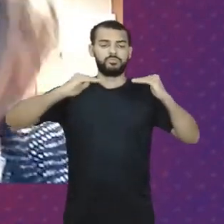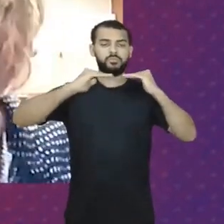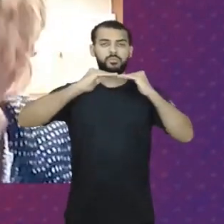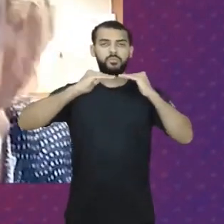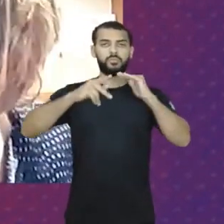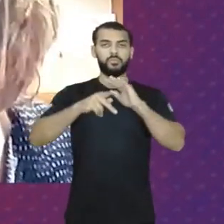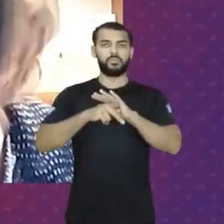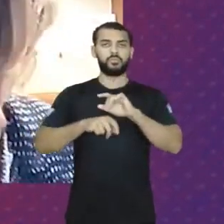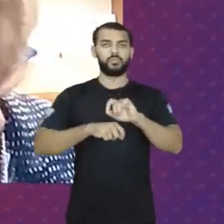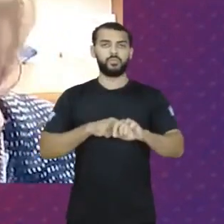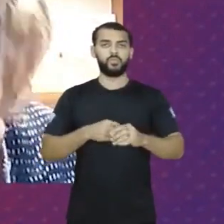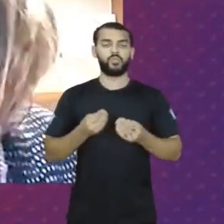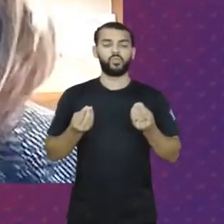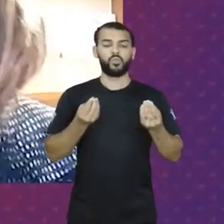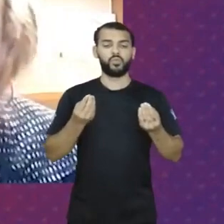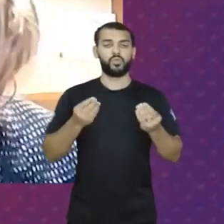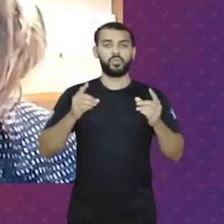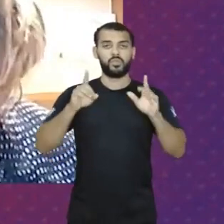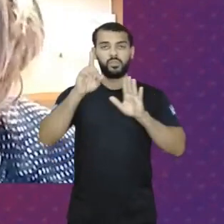estruturas de